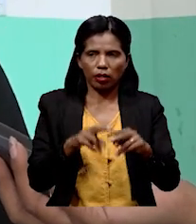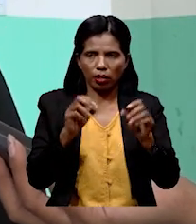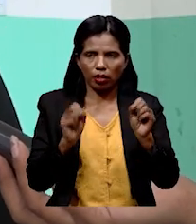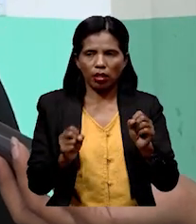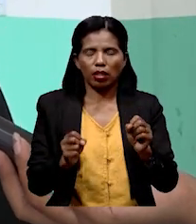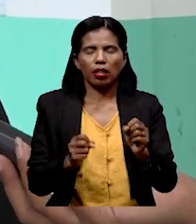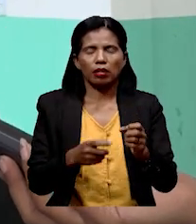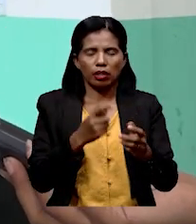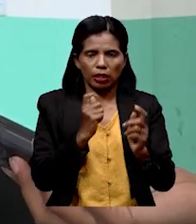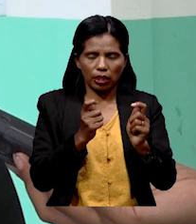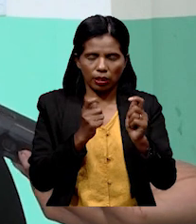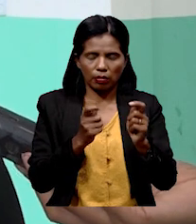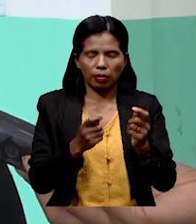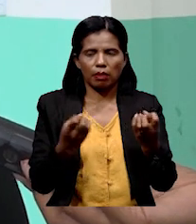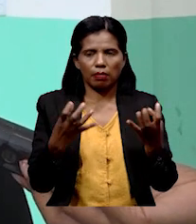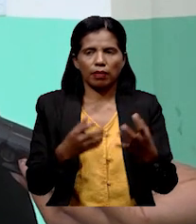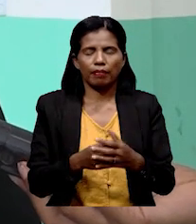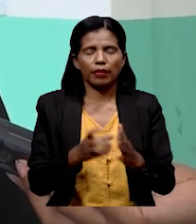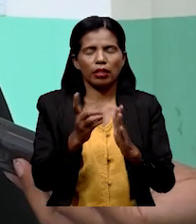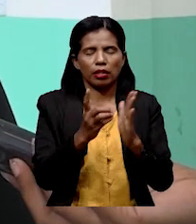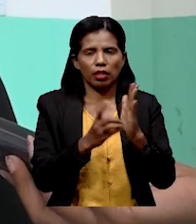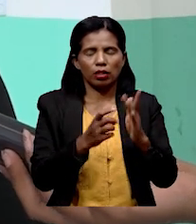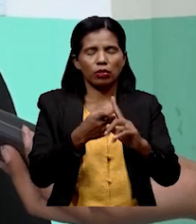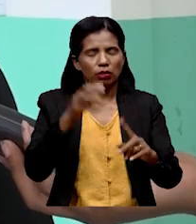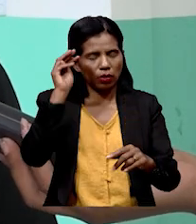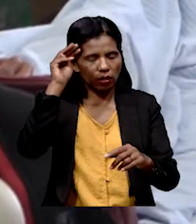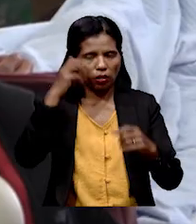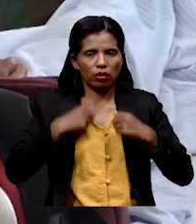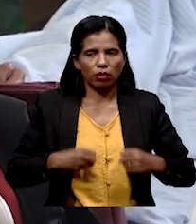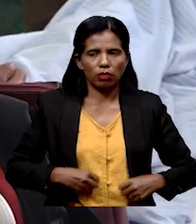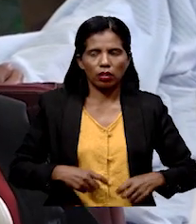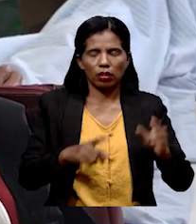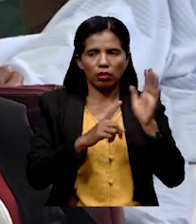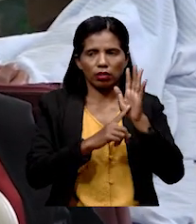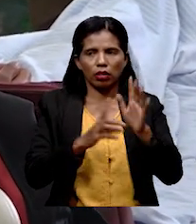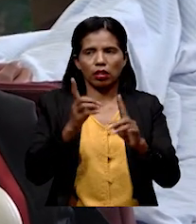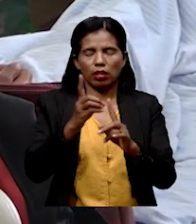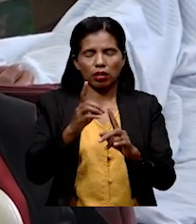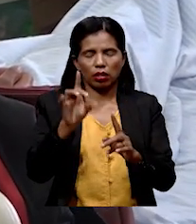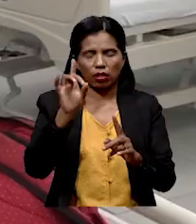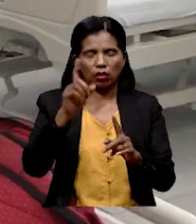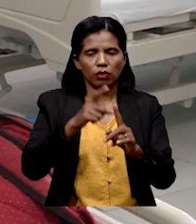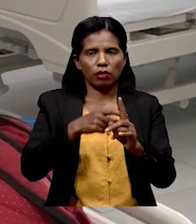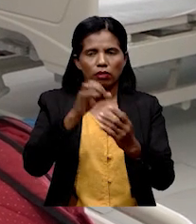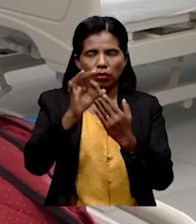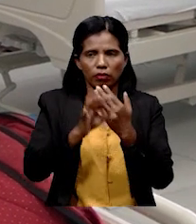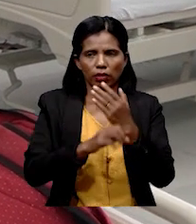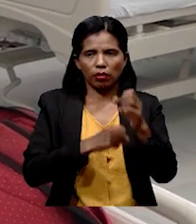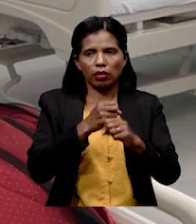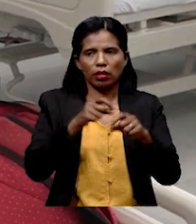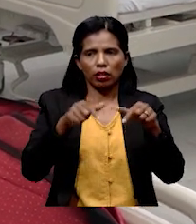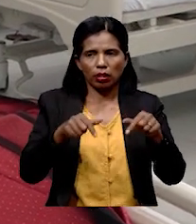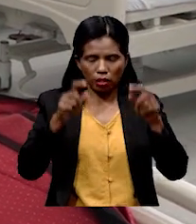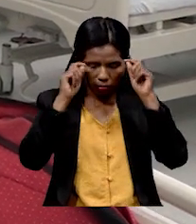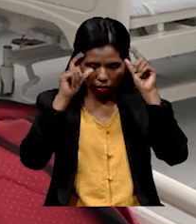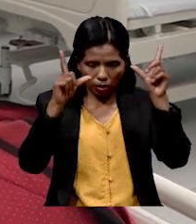teste que é baraclio também. Dados do Ministério da Saúde Haturu, toi haloron walu fulan fevereiro tinangne, Timor-Leste resista